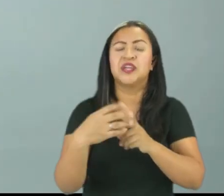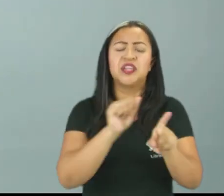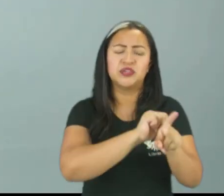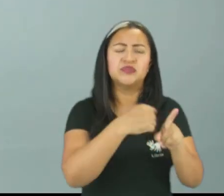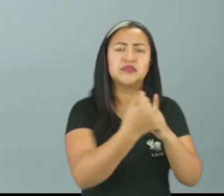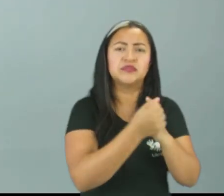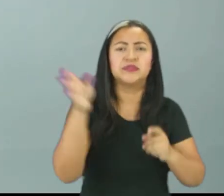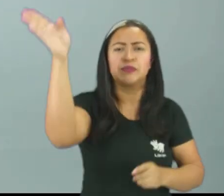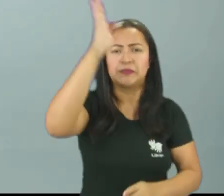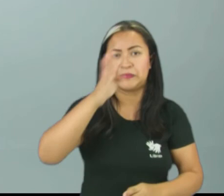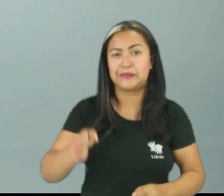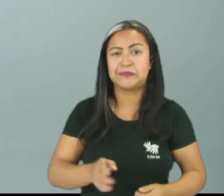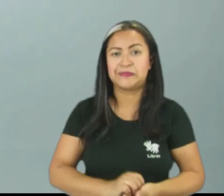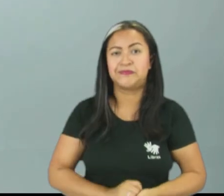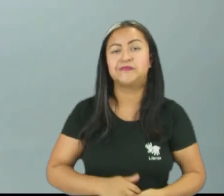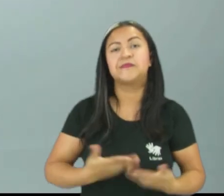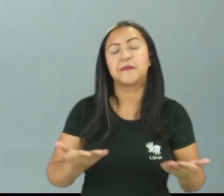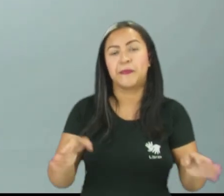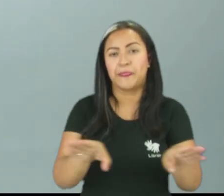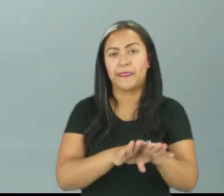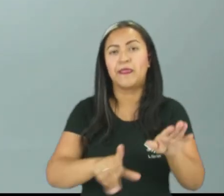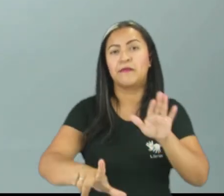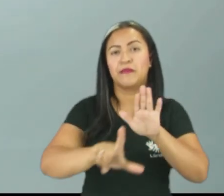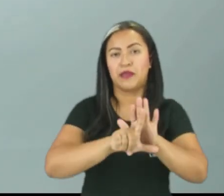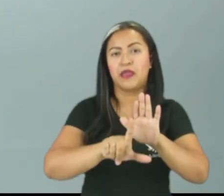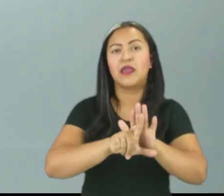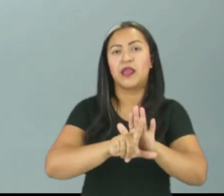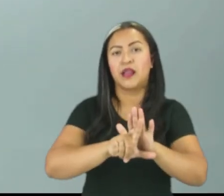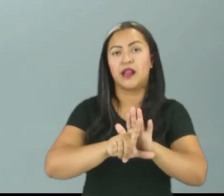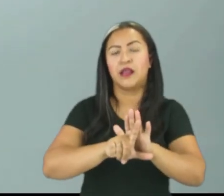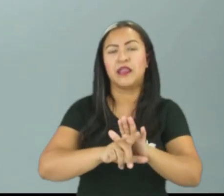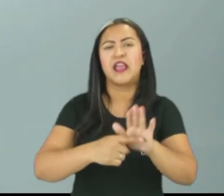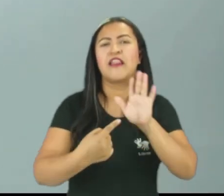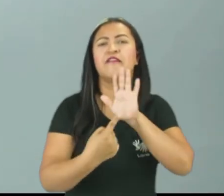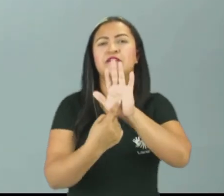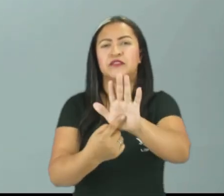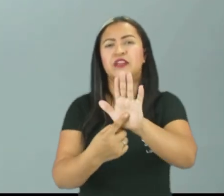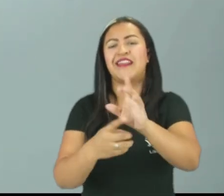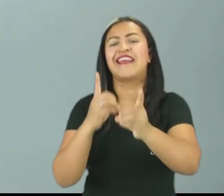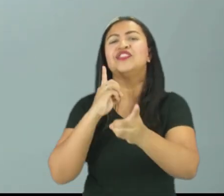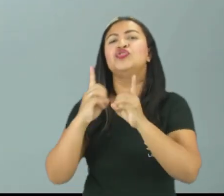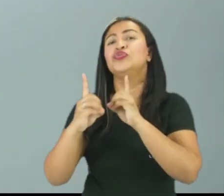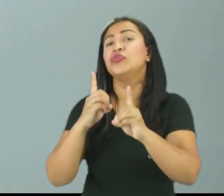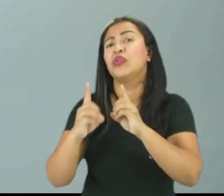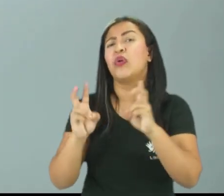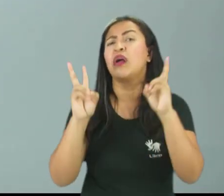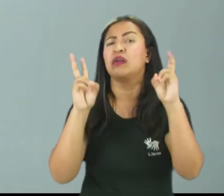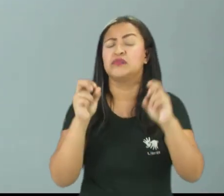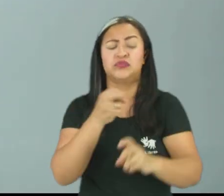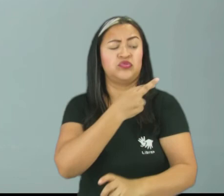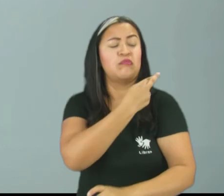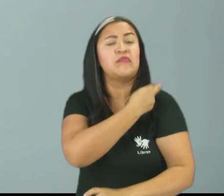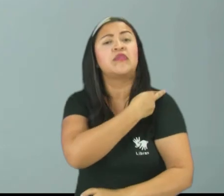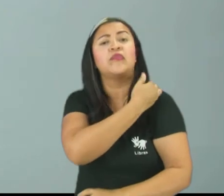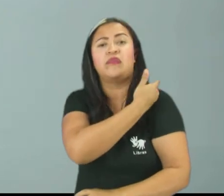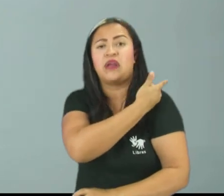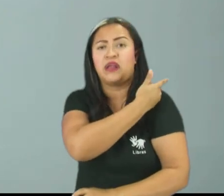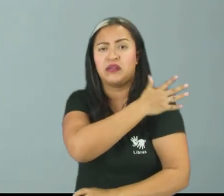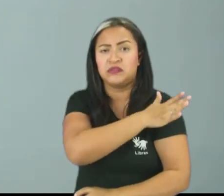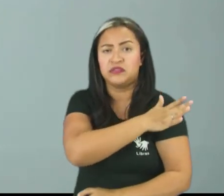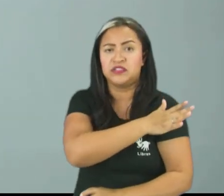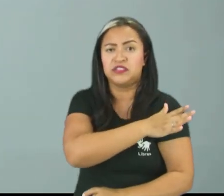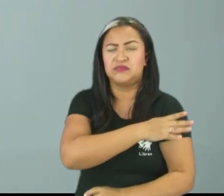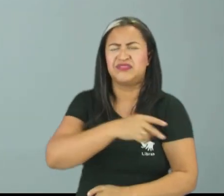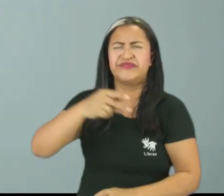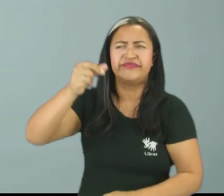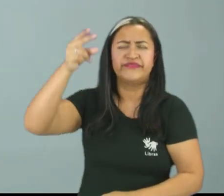sociedade brasileira, tá? E também essa lei, ela vem num quesito para que a escola discuta mais sobre o racismo, né? Apesar de muito tempo que a gente teve a abolição,